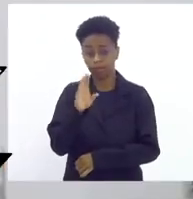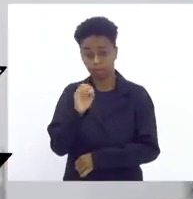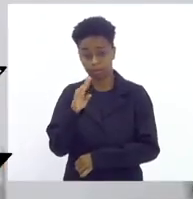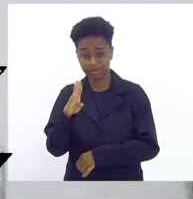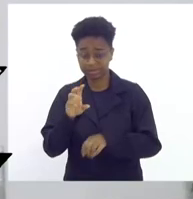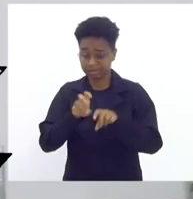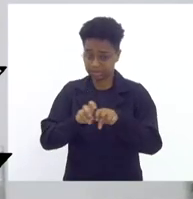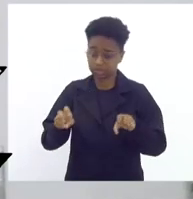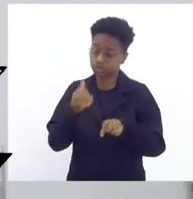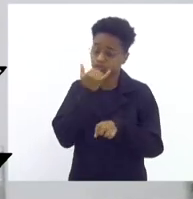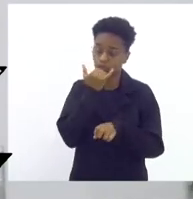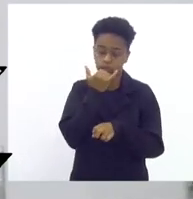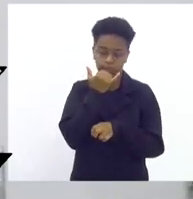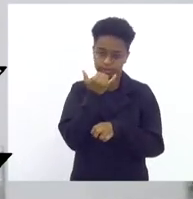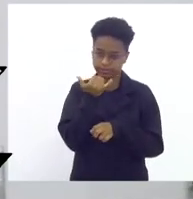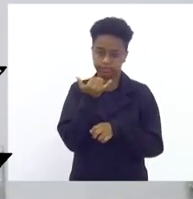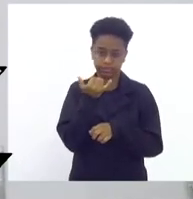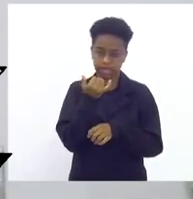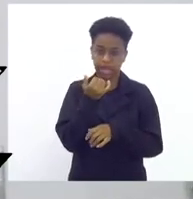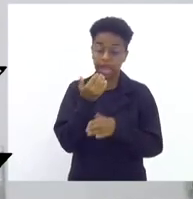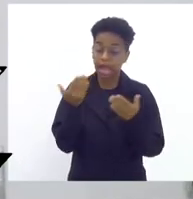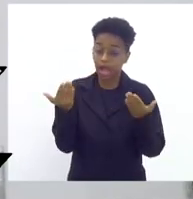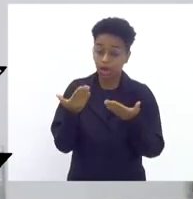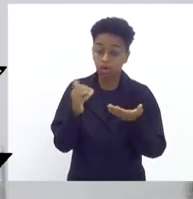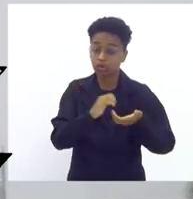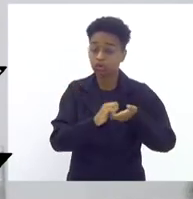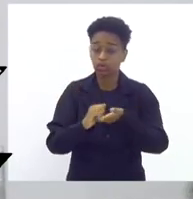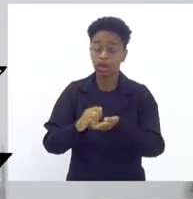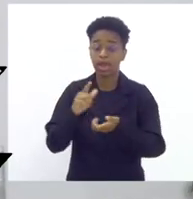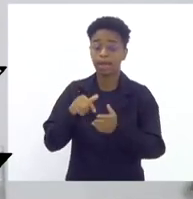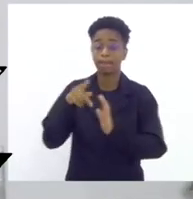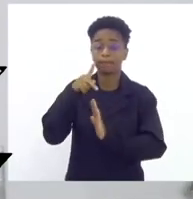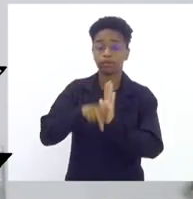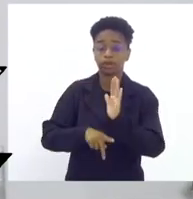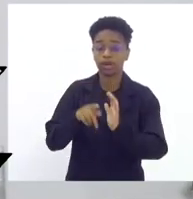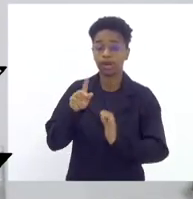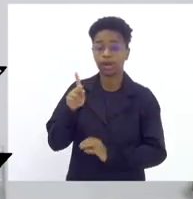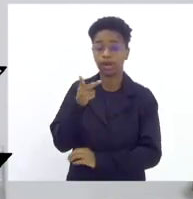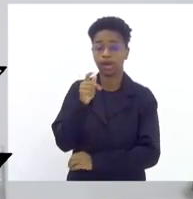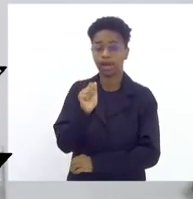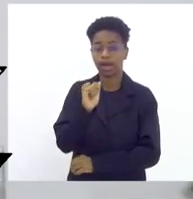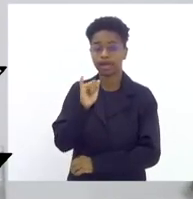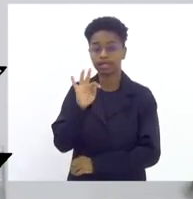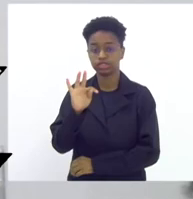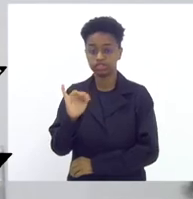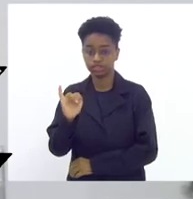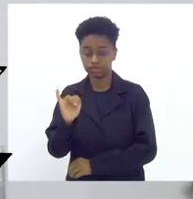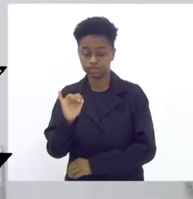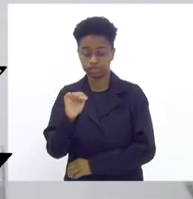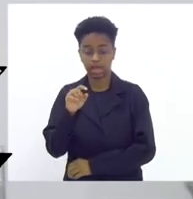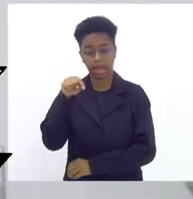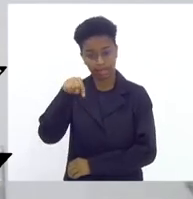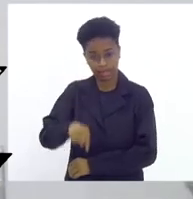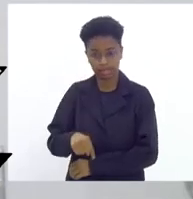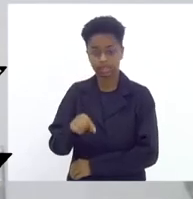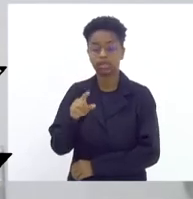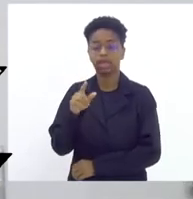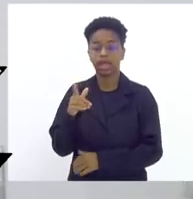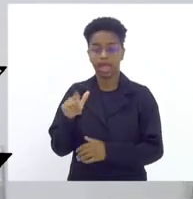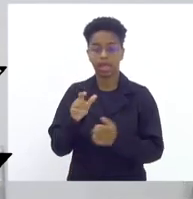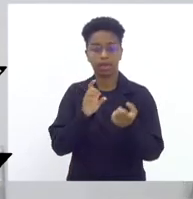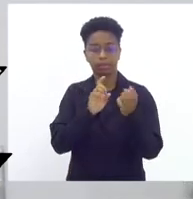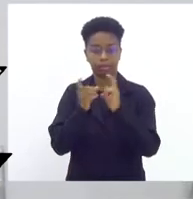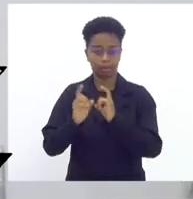Me desculpe mesmo é as saudações aqui vai vir agora o projeto Haiti é que o frenel Lurdes e que é um articulador